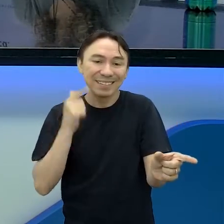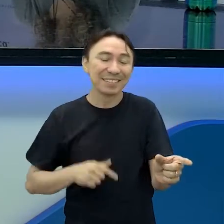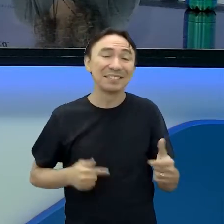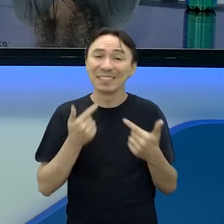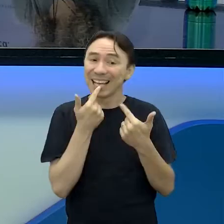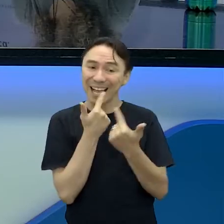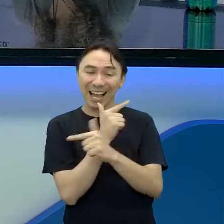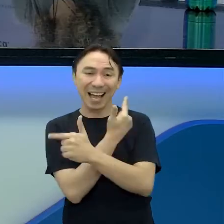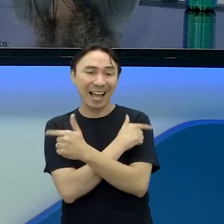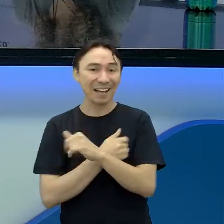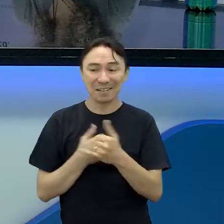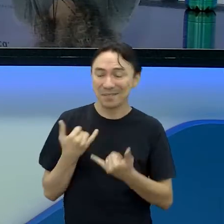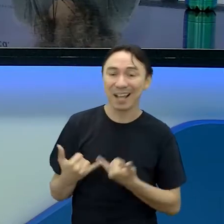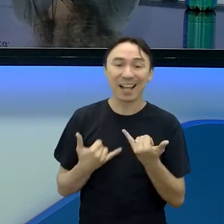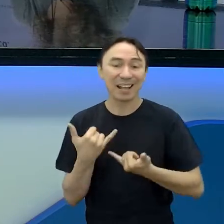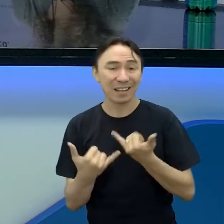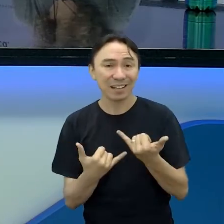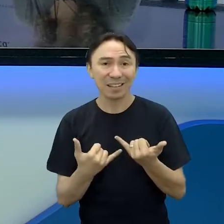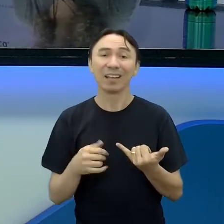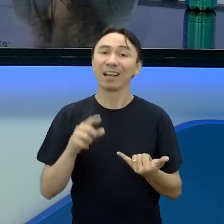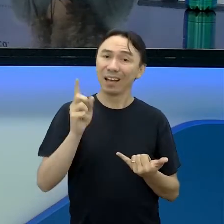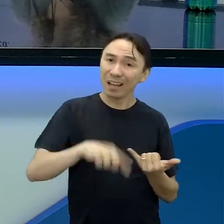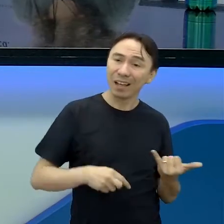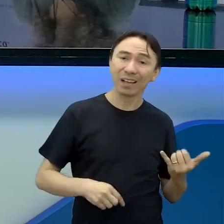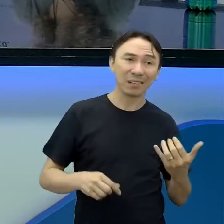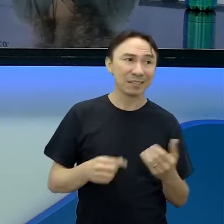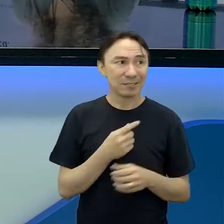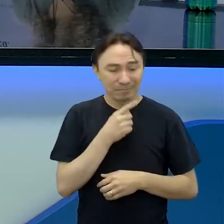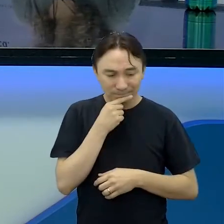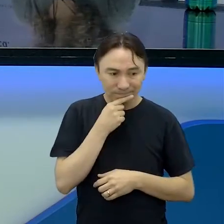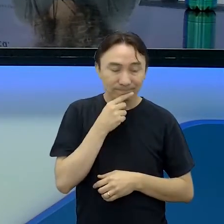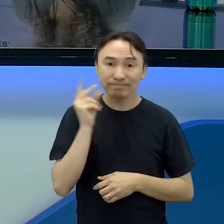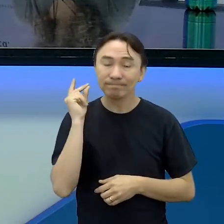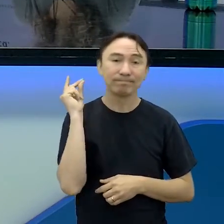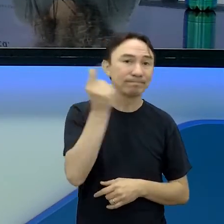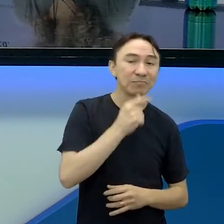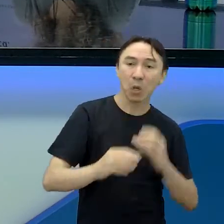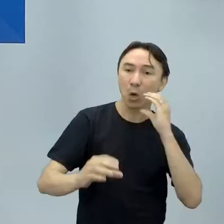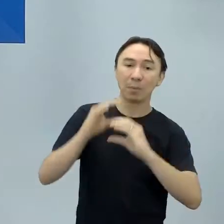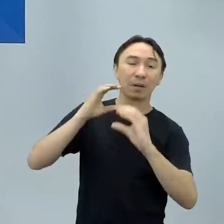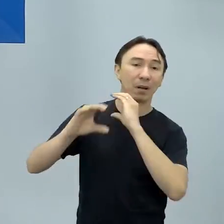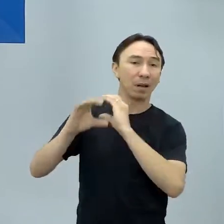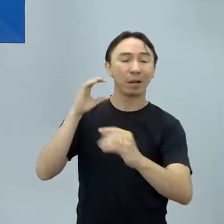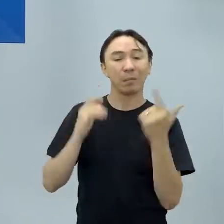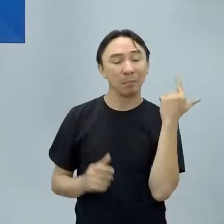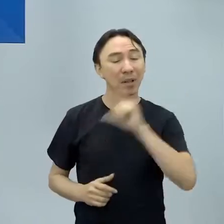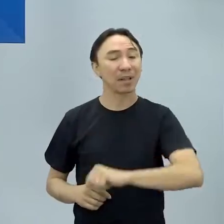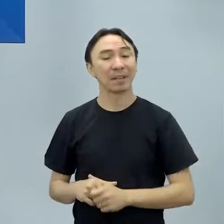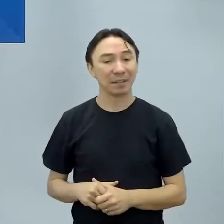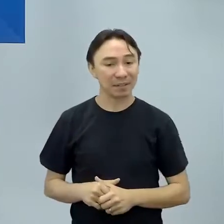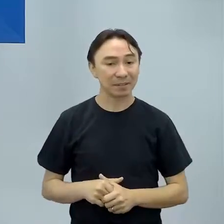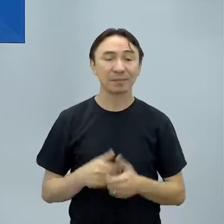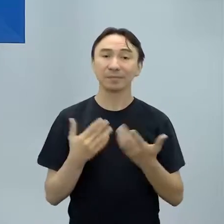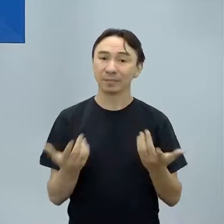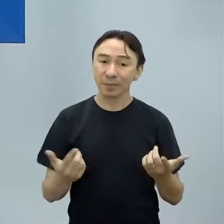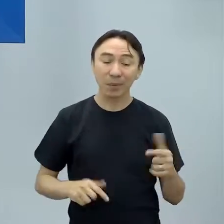muito, era a forma que ele encontrava de se comunicar com as pessoas. Então, é importante a gente saber que o riso, ele aproxima as pessoas, que o